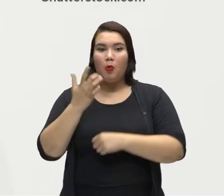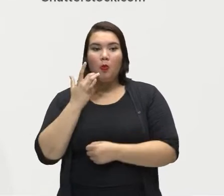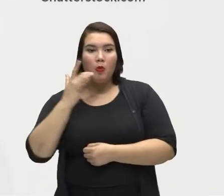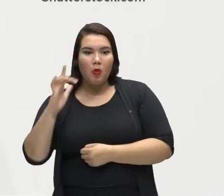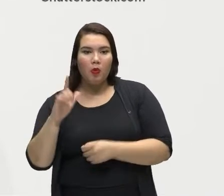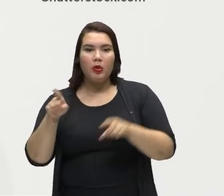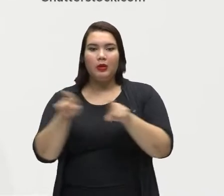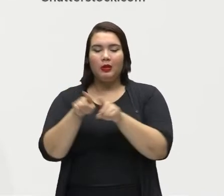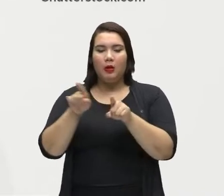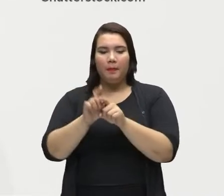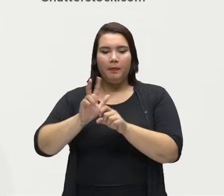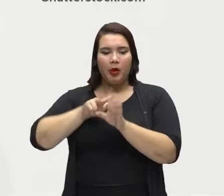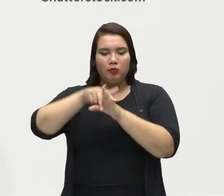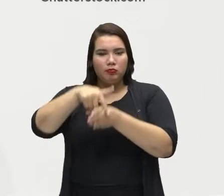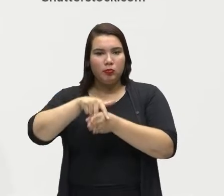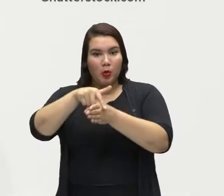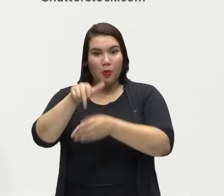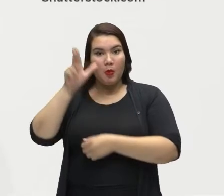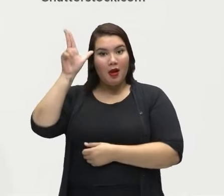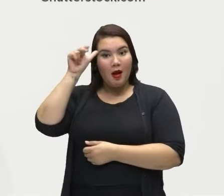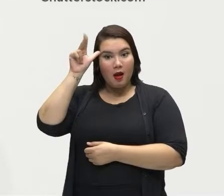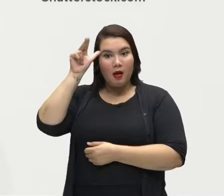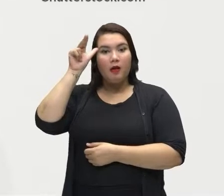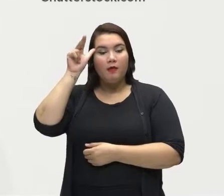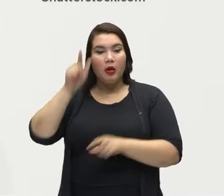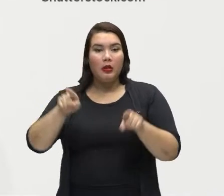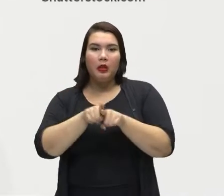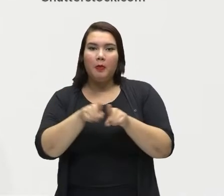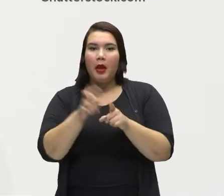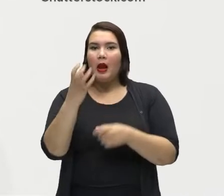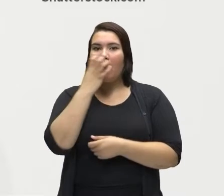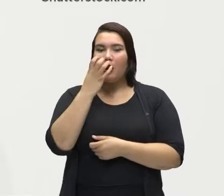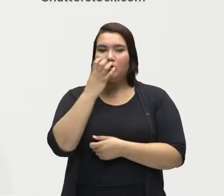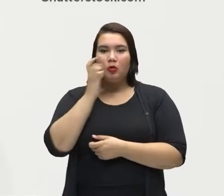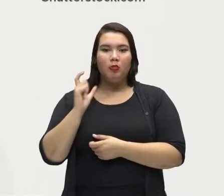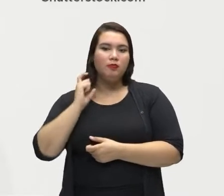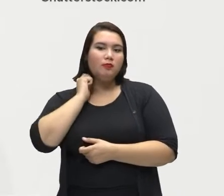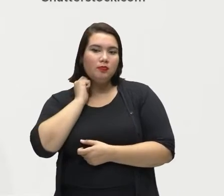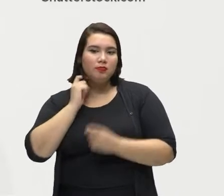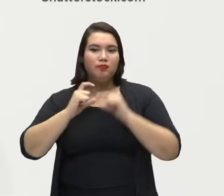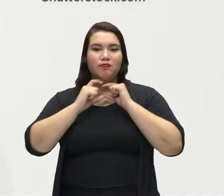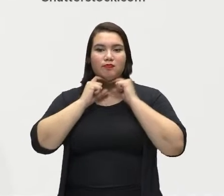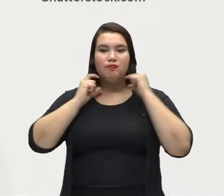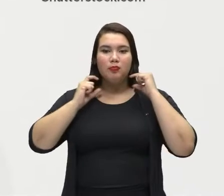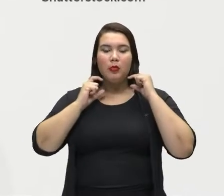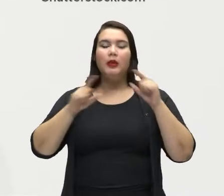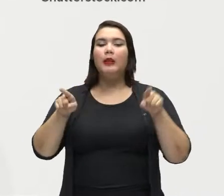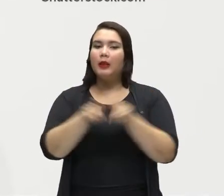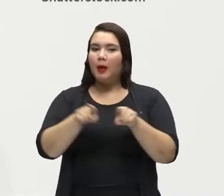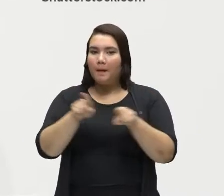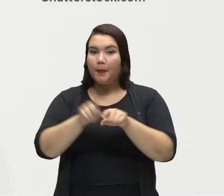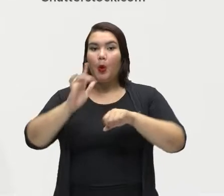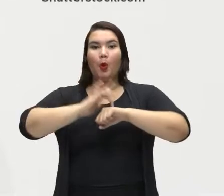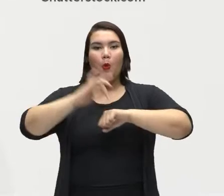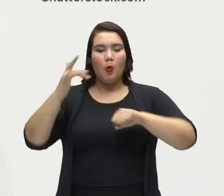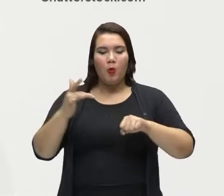dos cavalos e as coleiras dos cachorros do rei também eram de ouro. Só para a gente